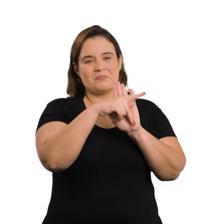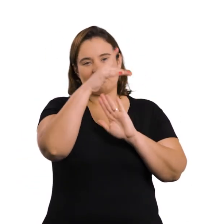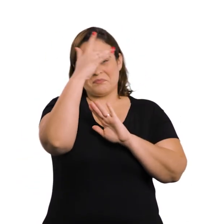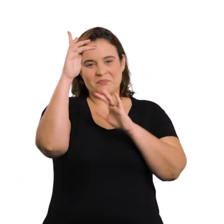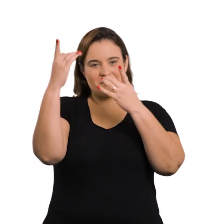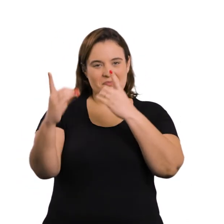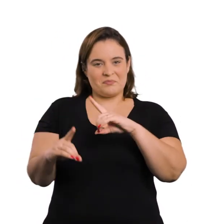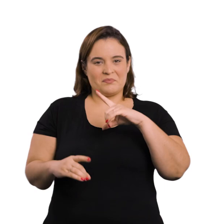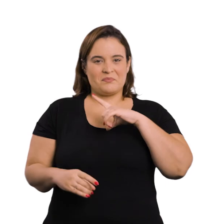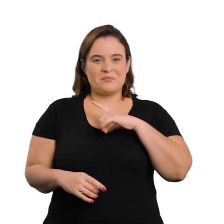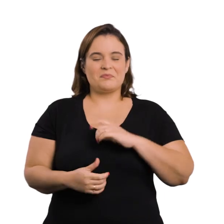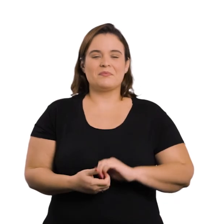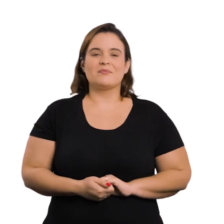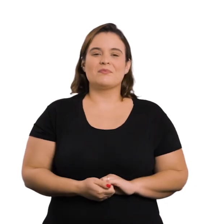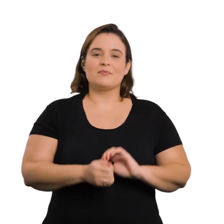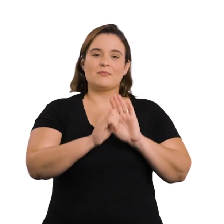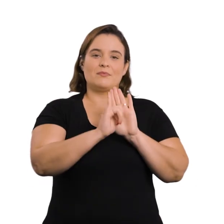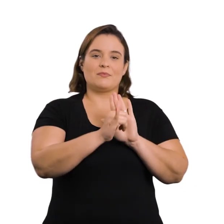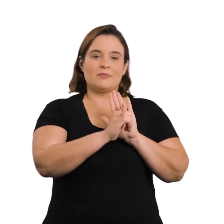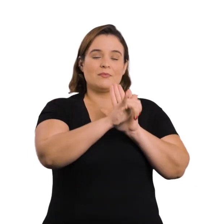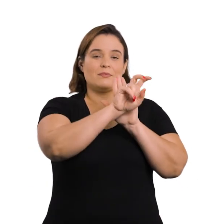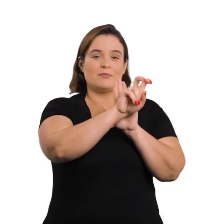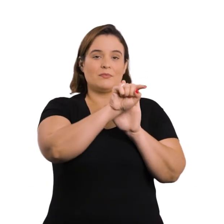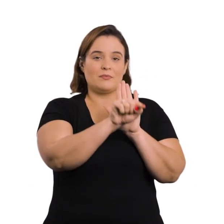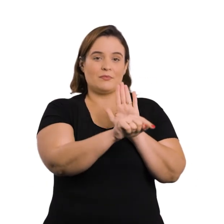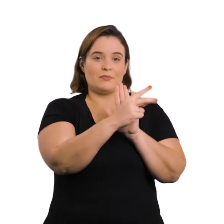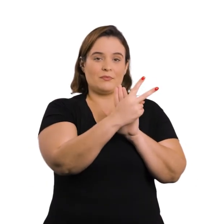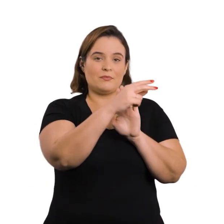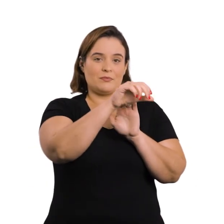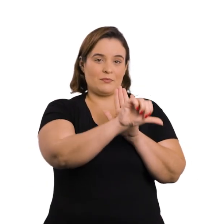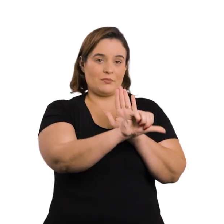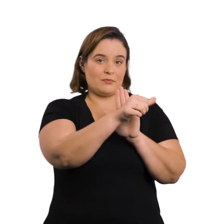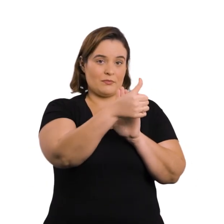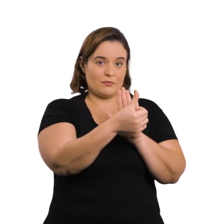da Pessoa com Deficiência. Decreto Federal número